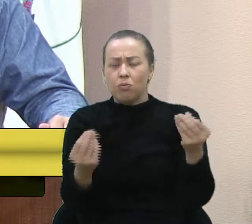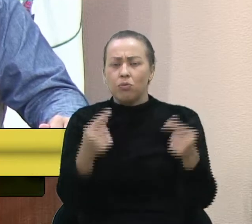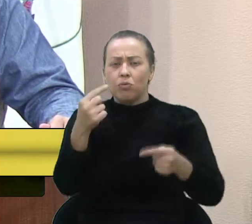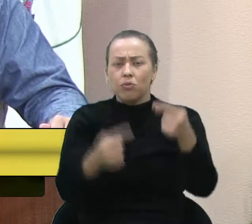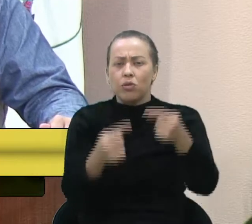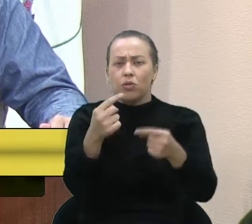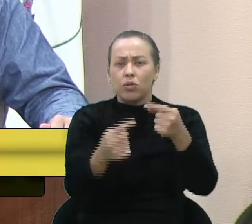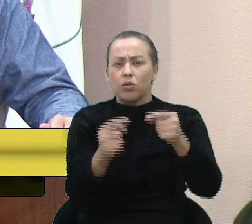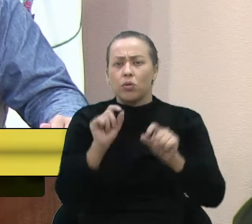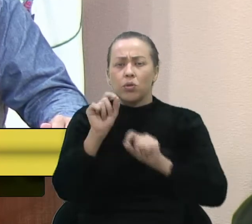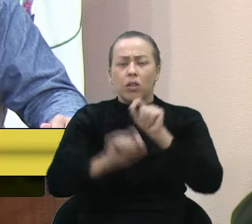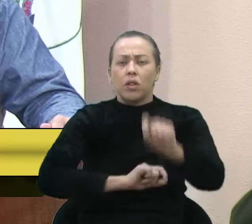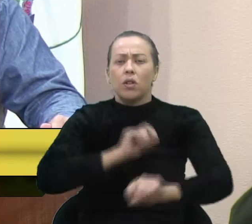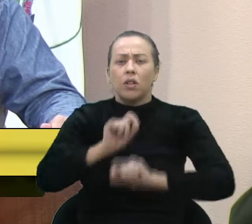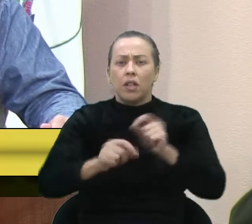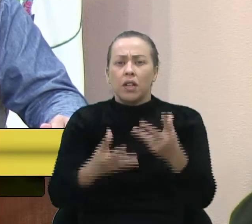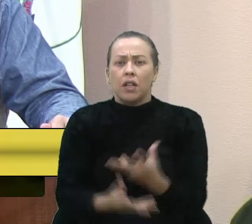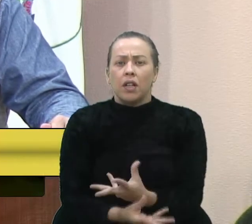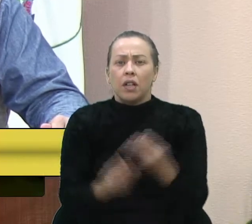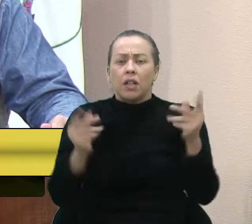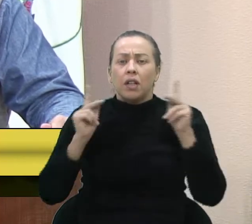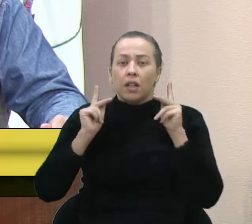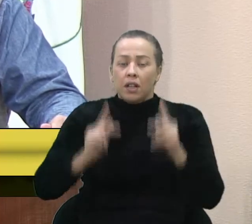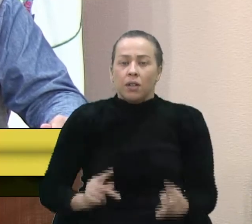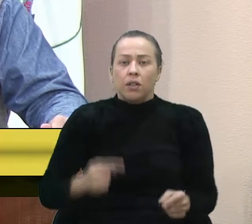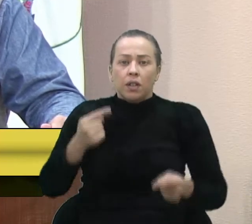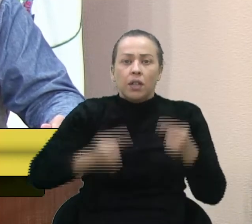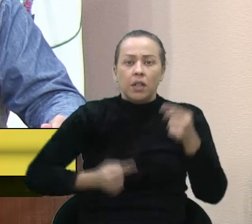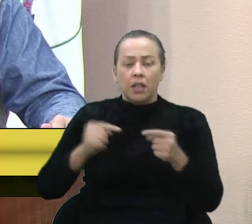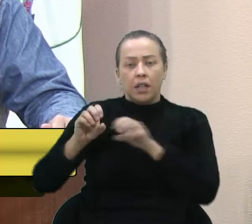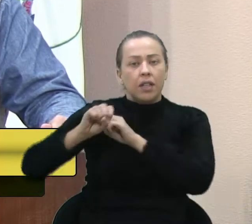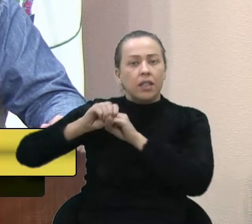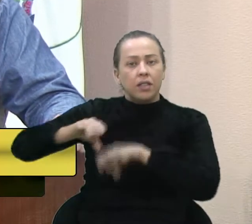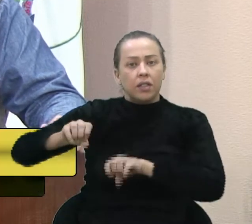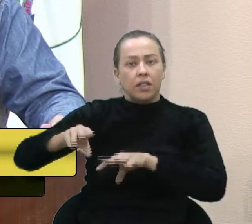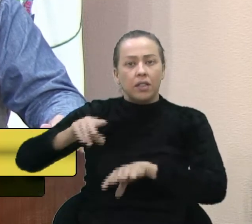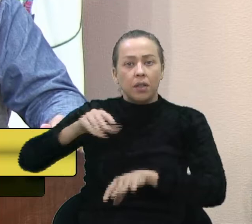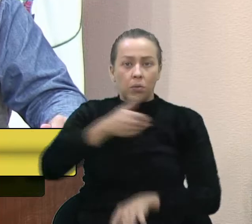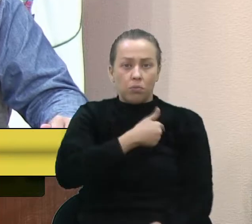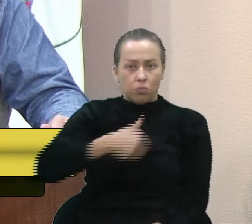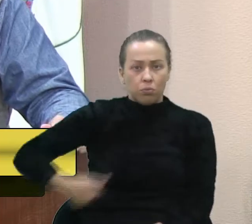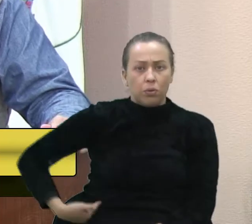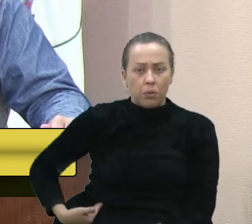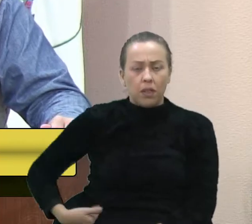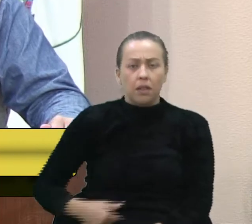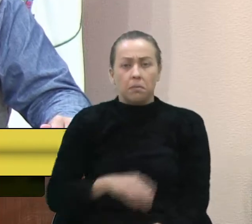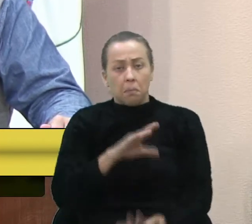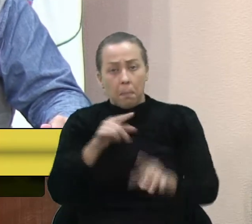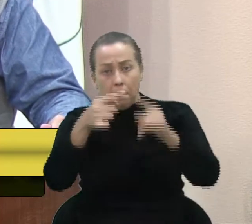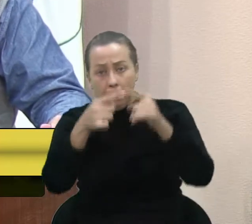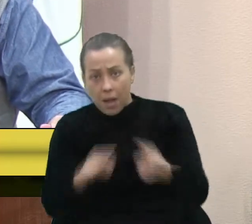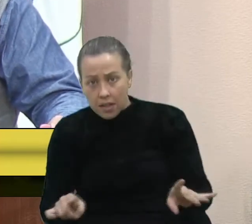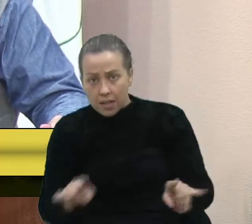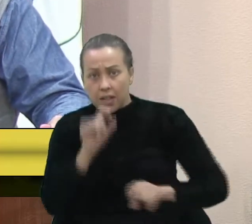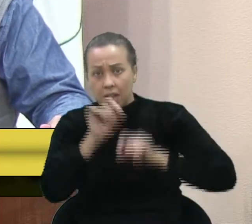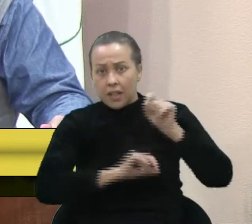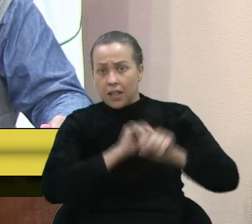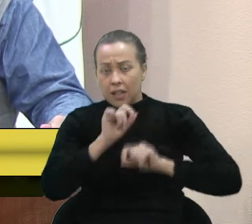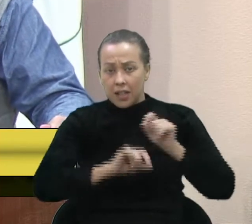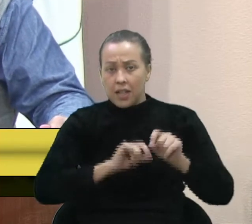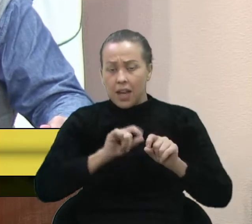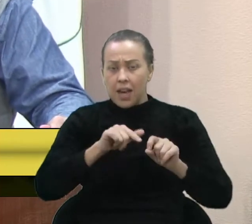aqui, e várias pessoas vêm aqui para criticar a educação pública. Porém, quem está